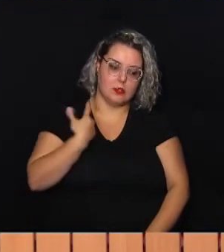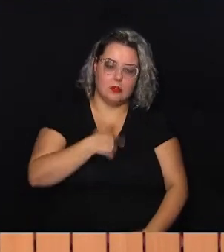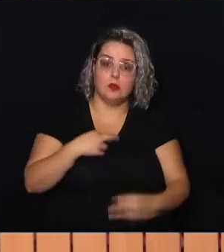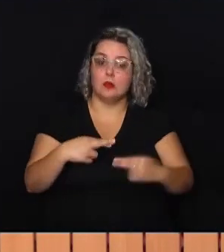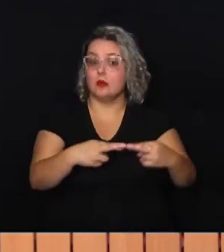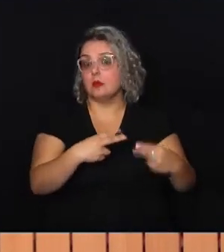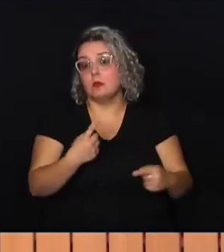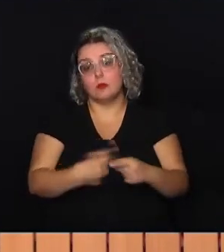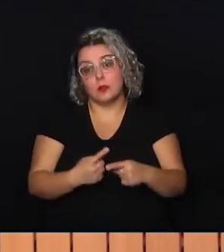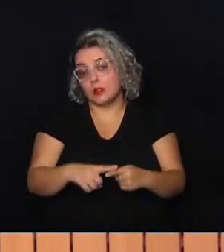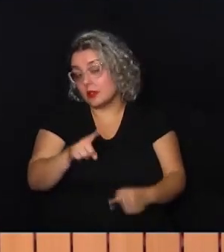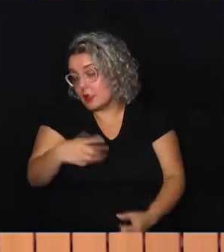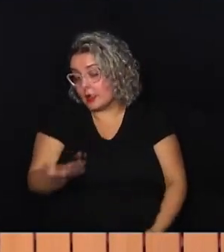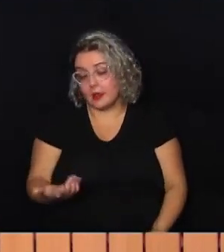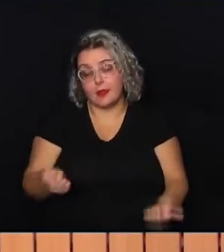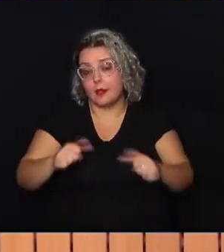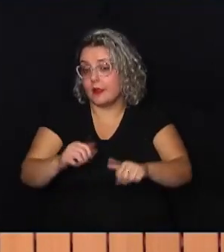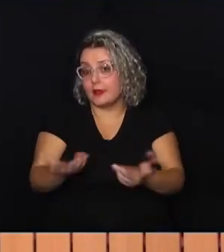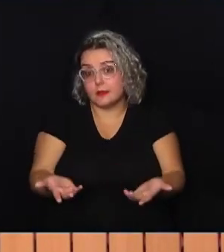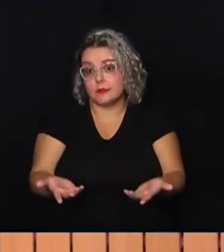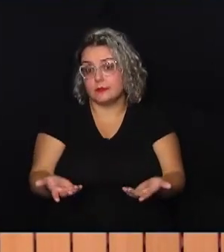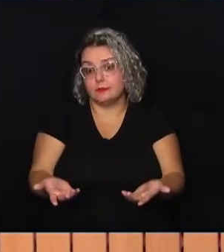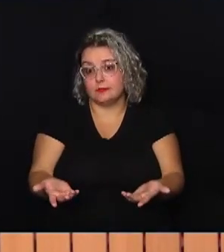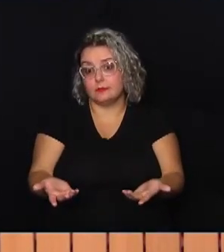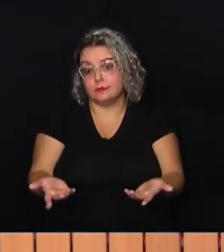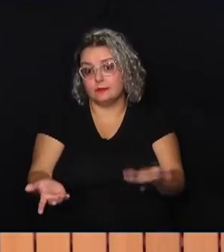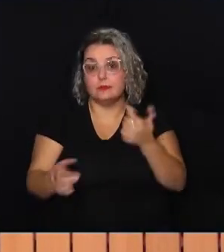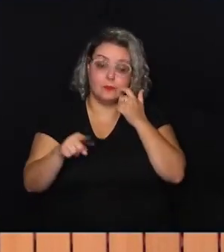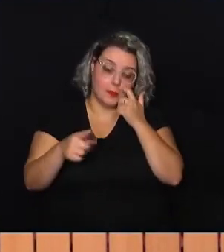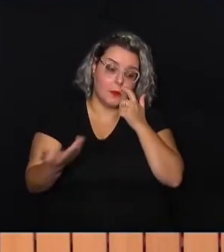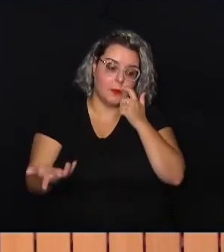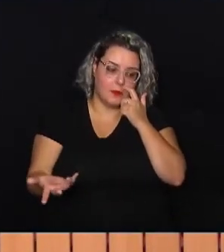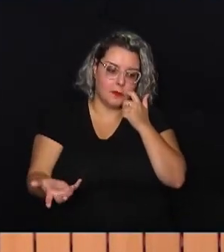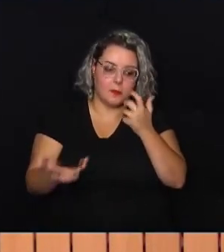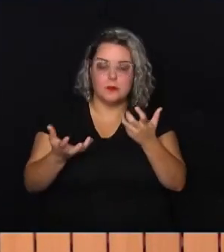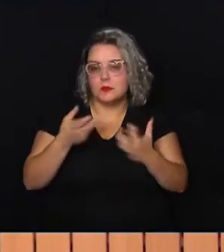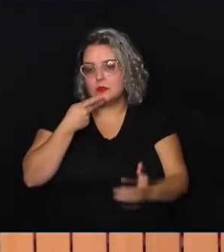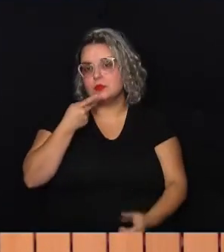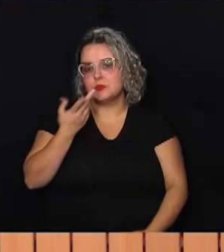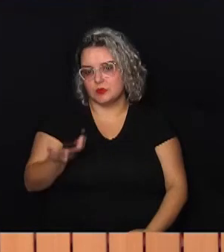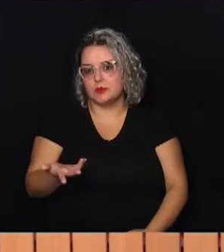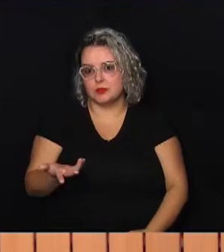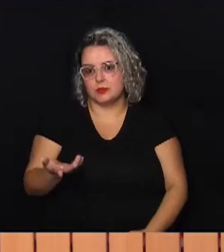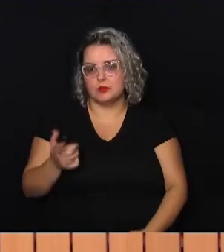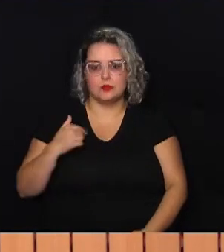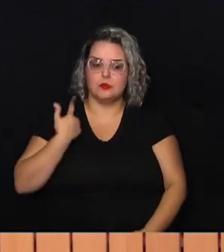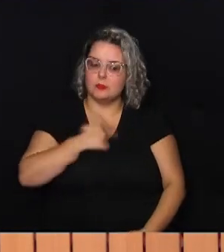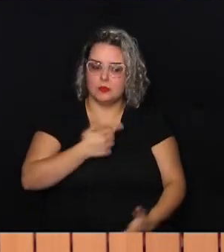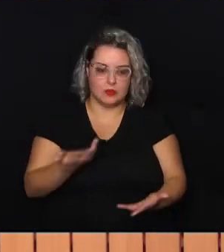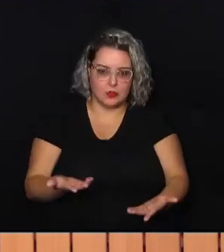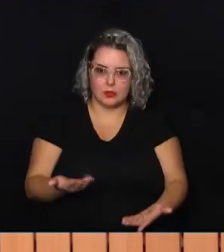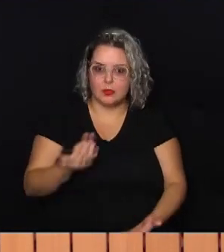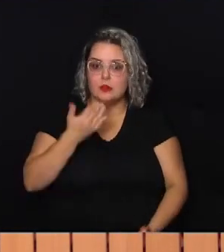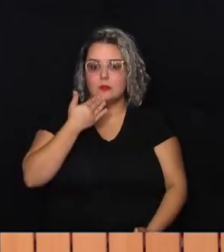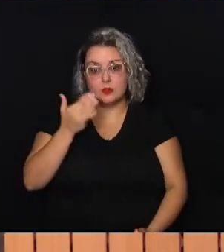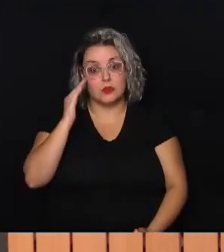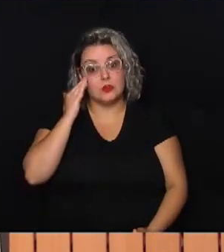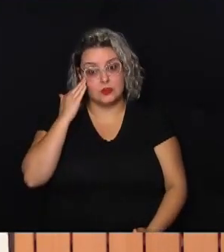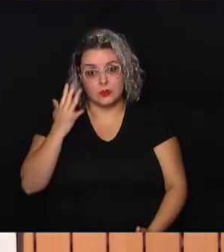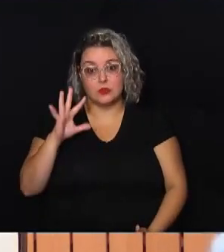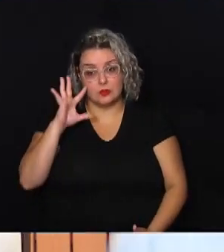porque é isso a crise. Então, é isso que eu queria falar sobre nós e pedir um entendimento